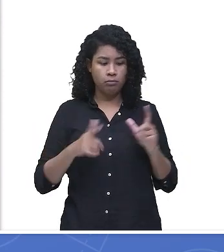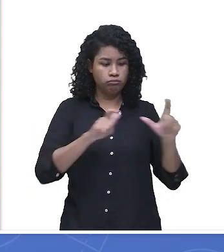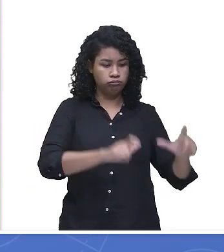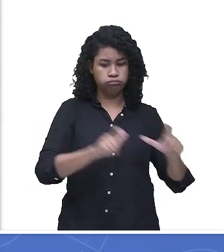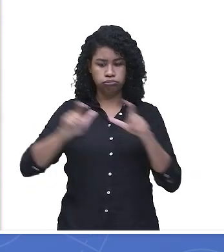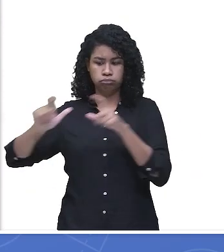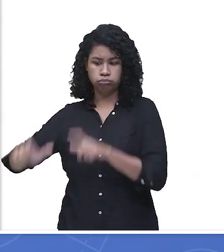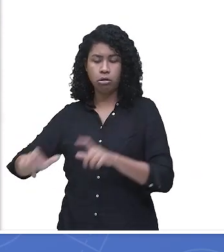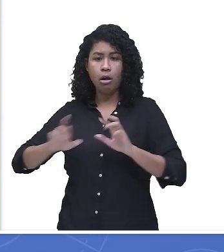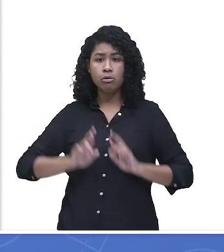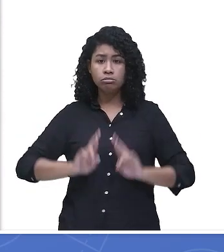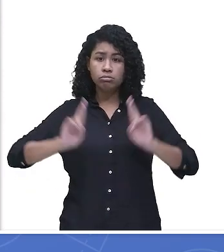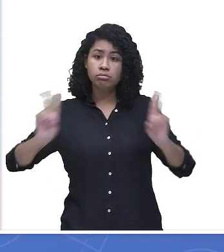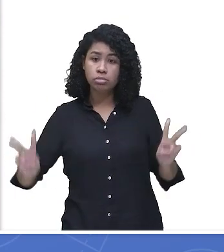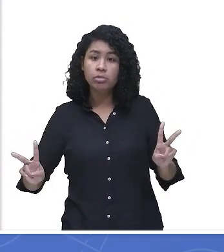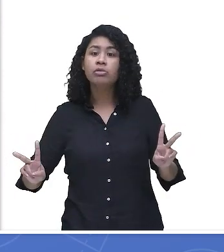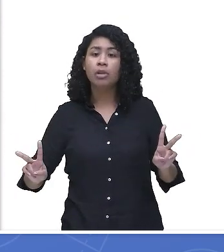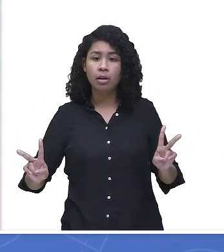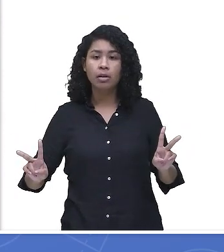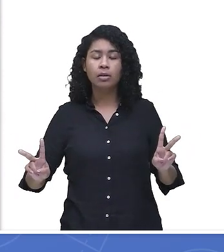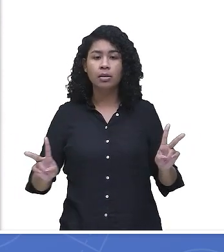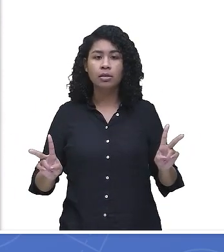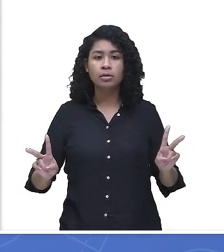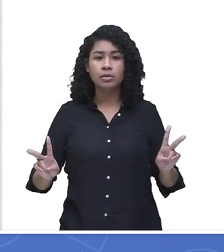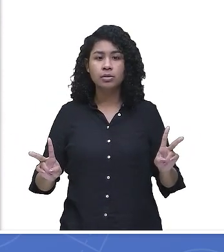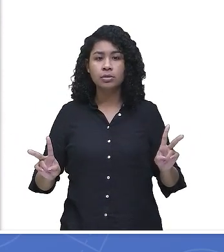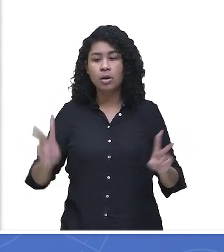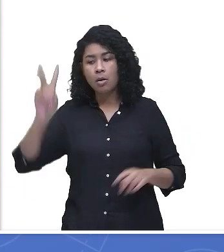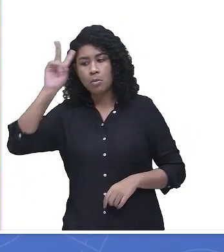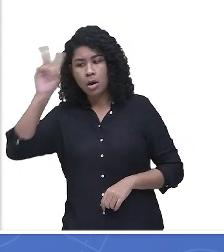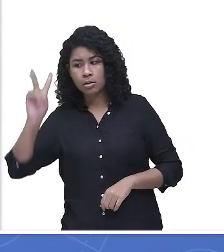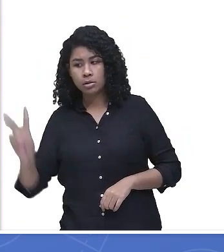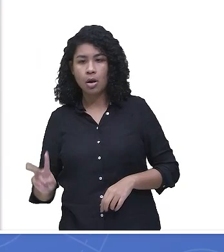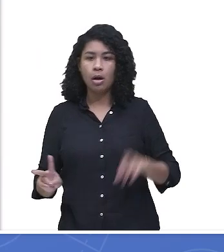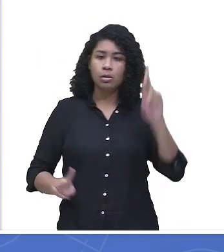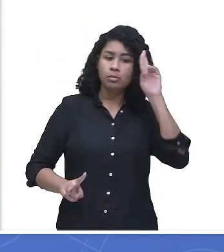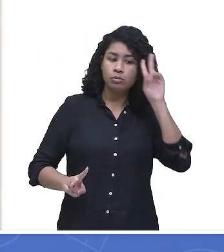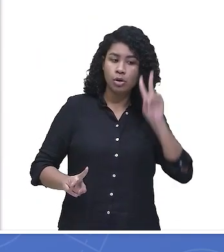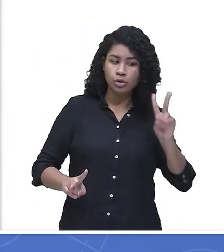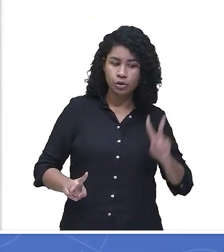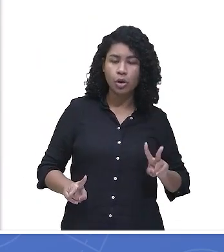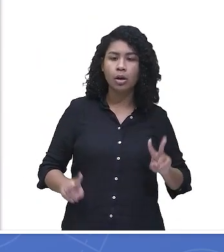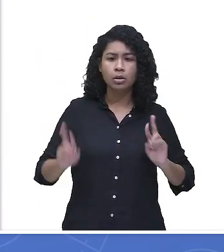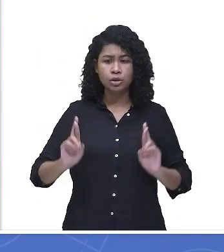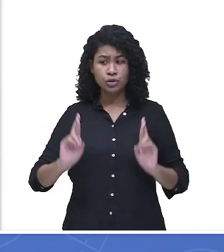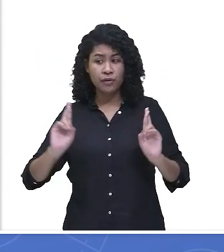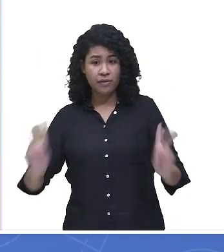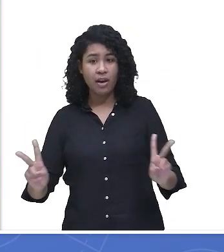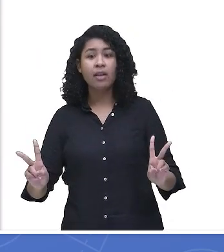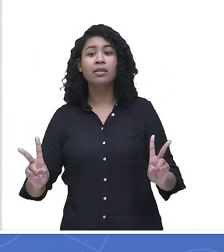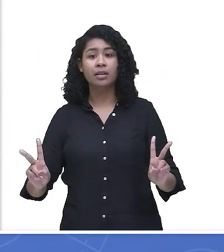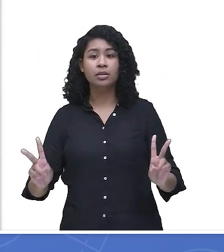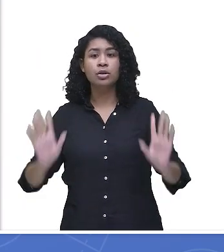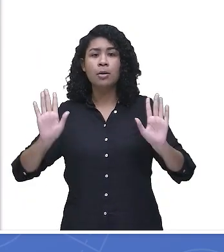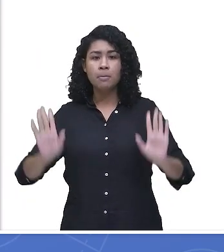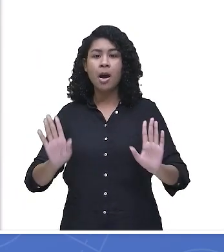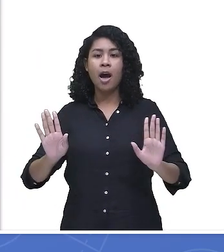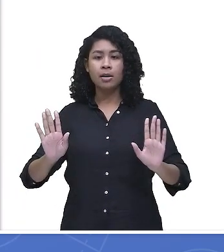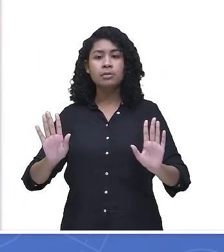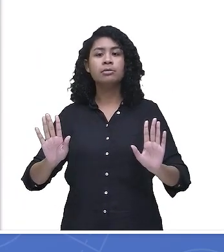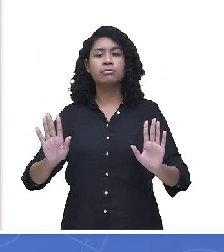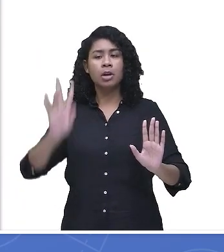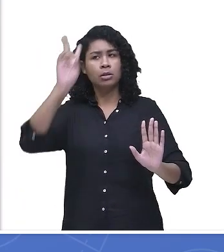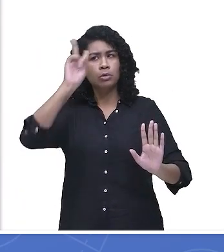núcleos diferentes com histórias que serão desenvolvidas de maneiras diferentes. E, em determinado momento, essas